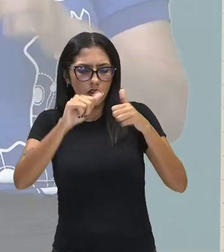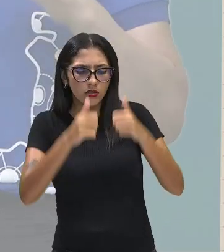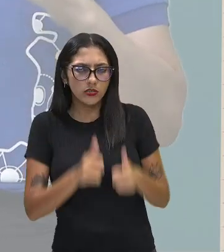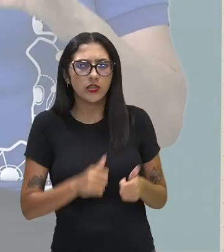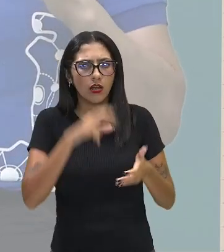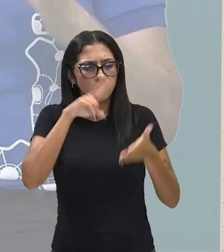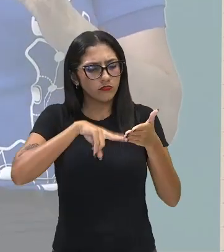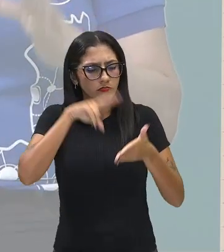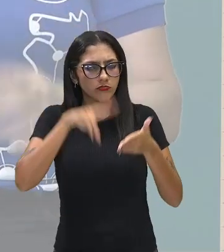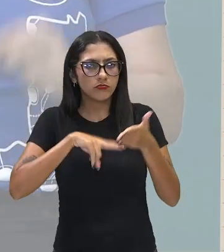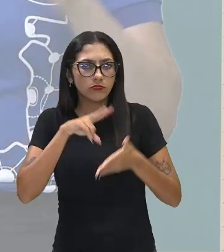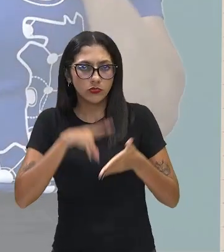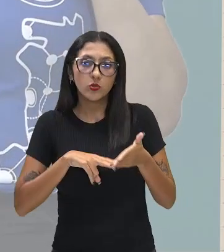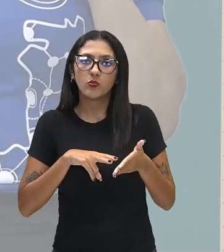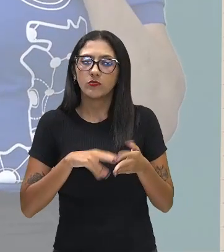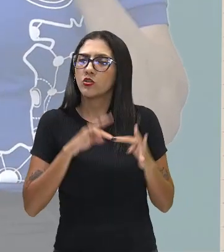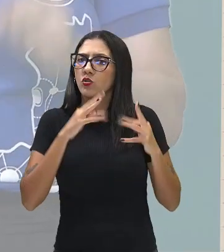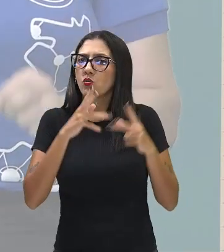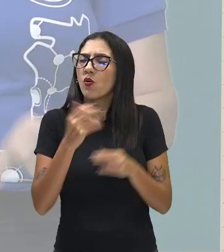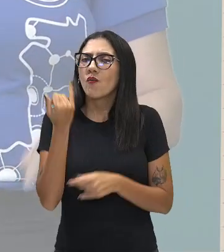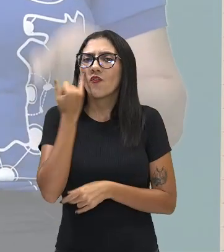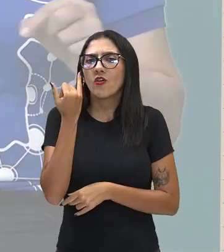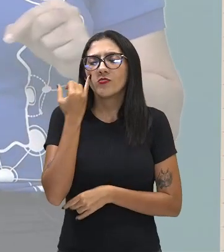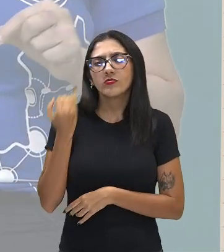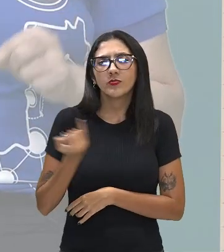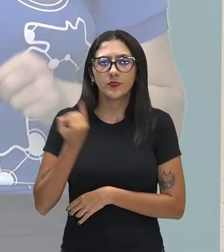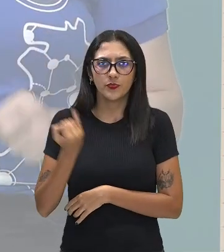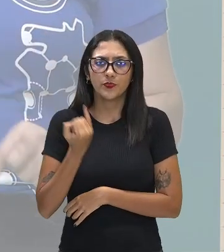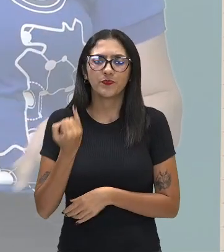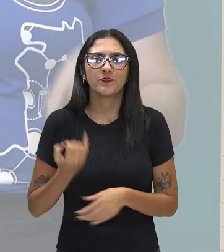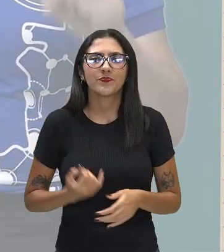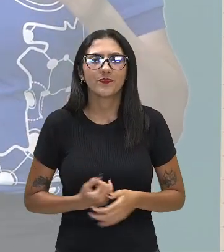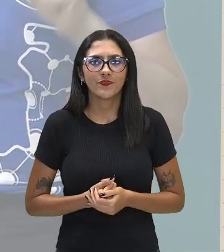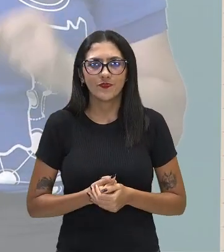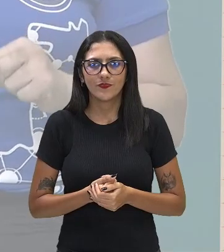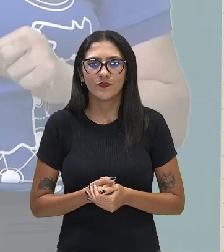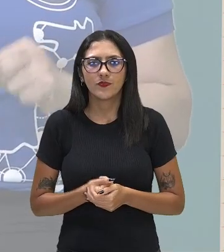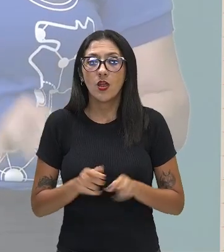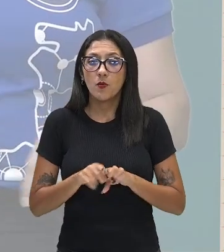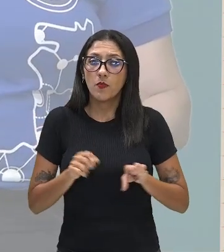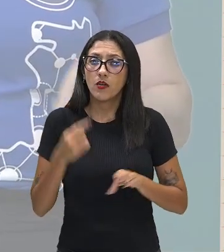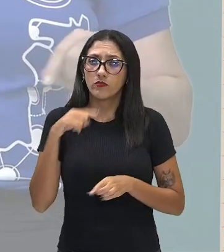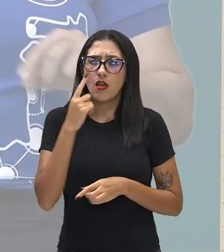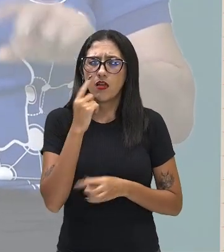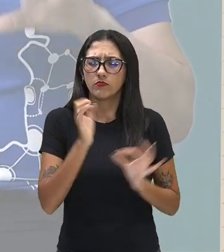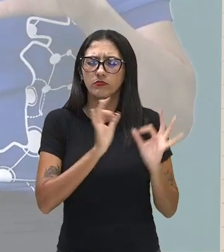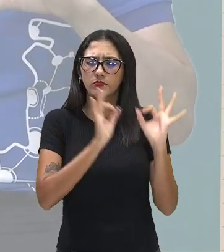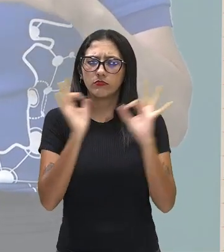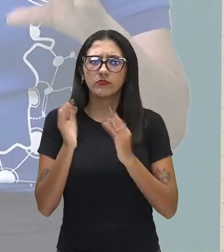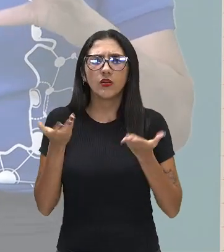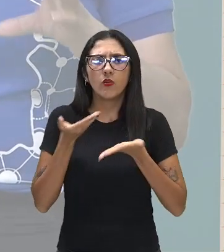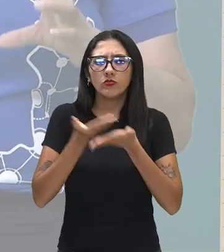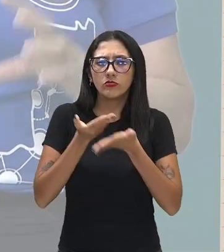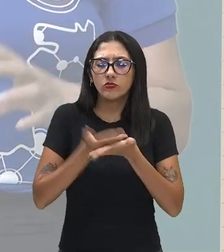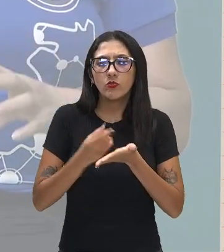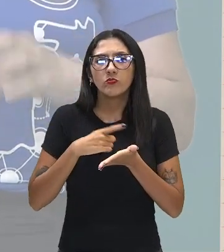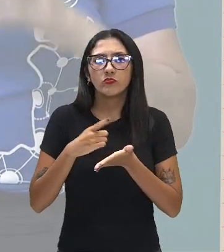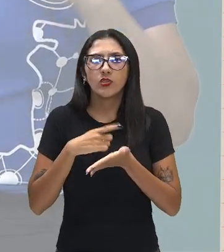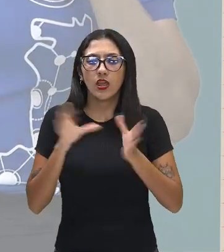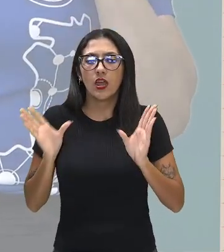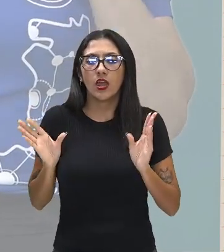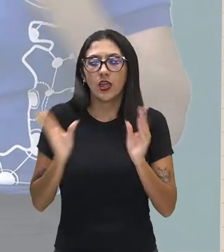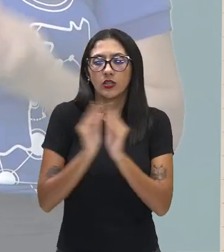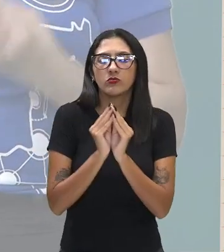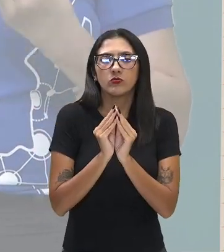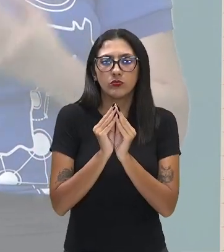dele. Apesar de você vai ver durante esta aula que um resumo, né, a gente pode